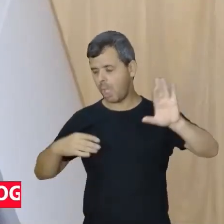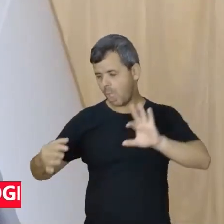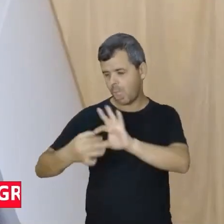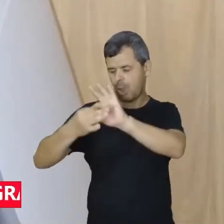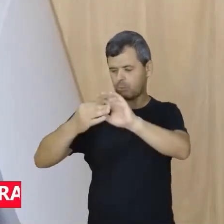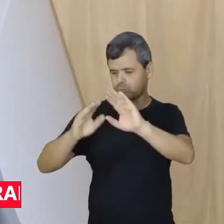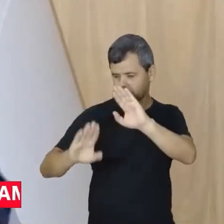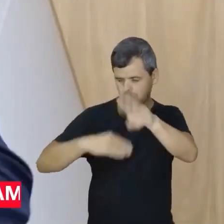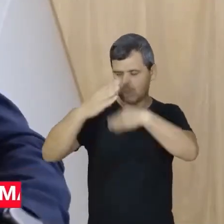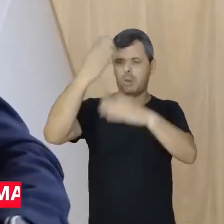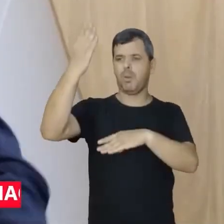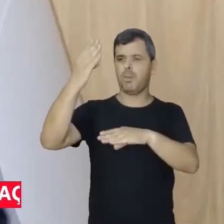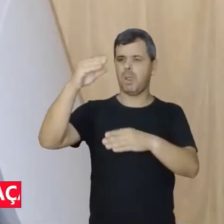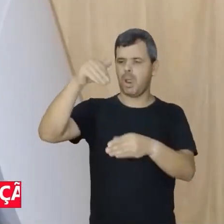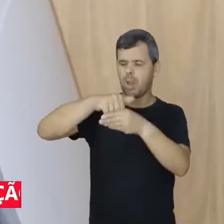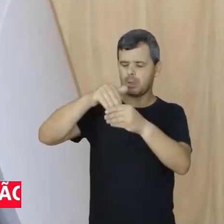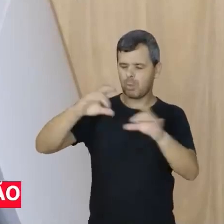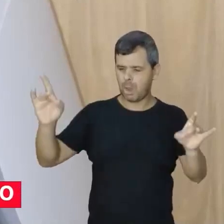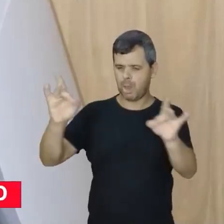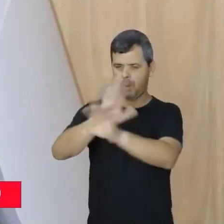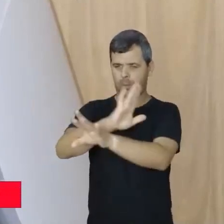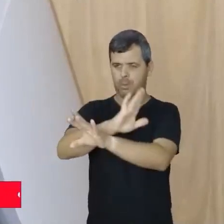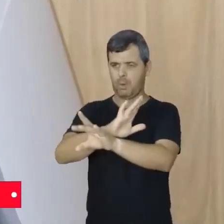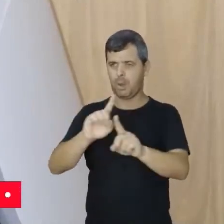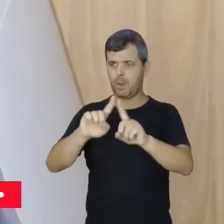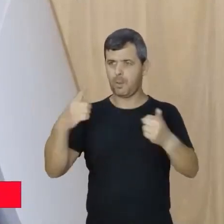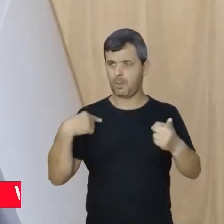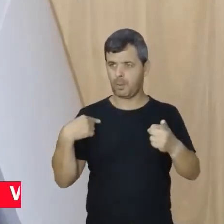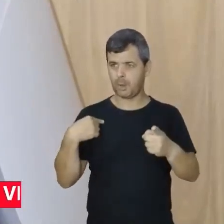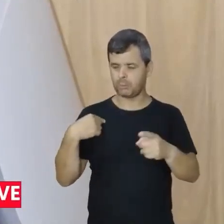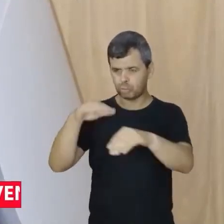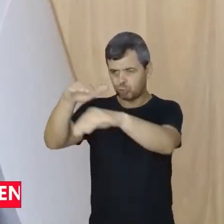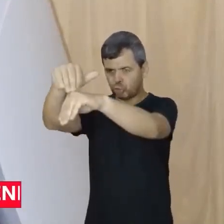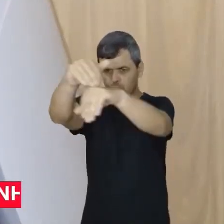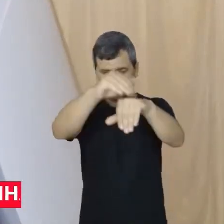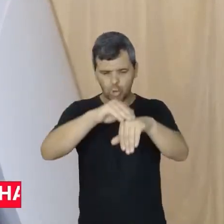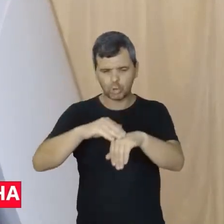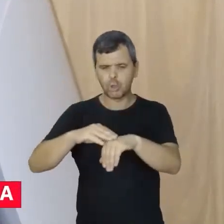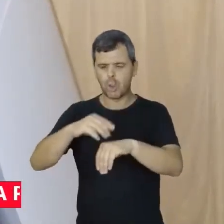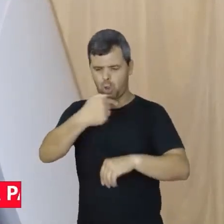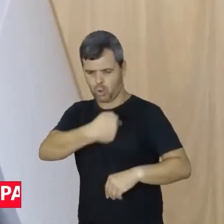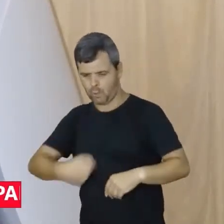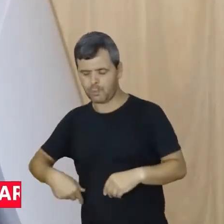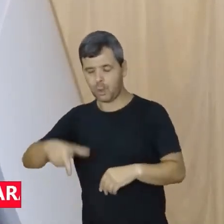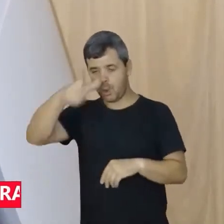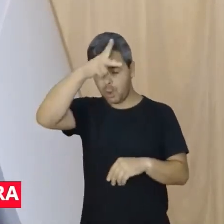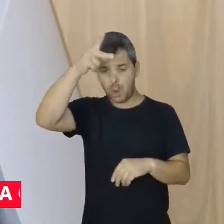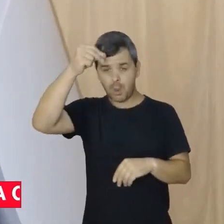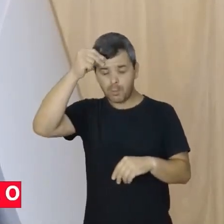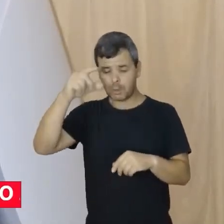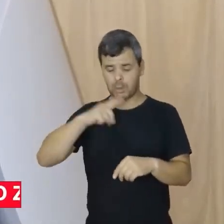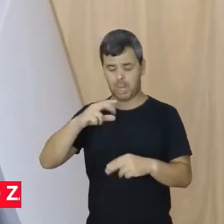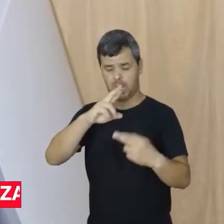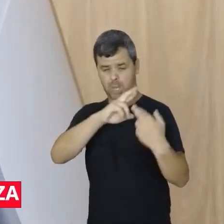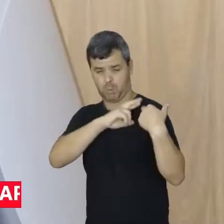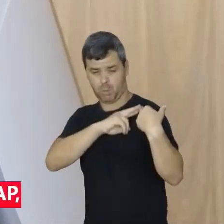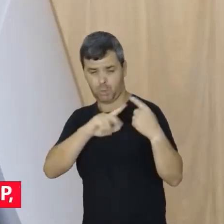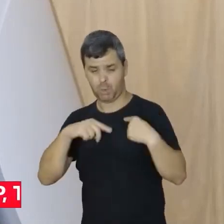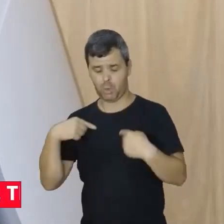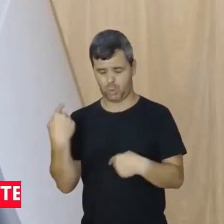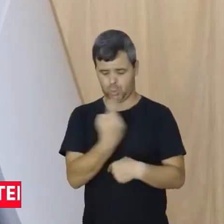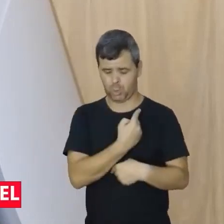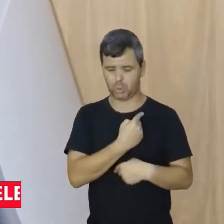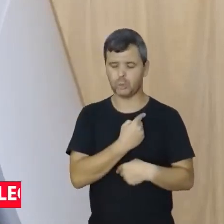e reconstrução. A eleição terminou, nós agora estamos convocando governadores, prefeitos que têm responsabilidade com o